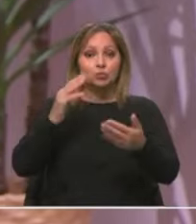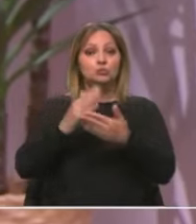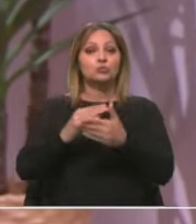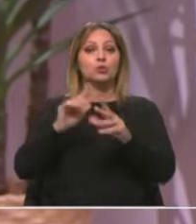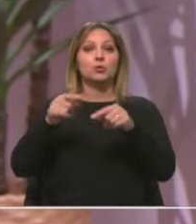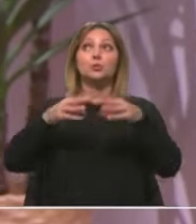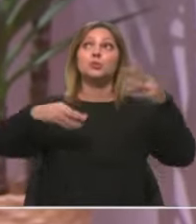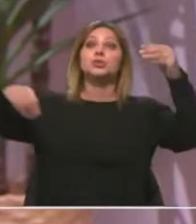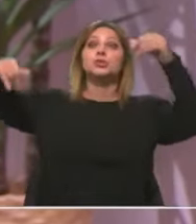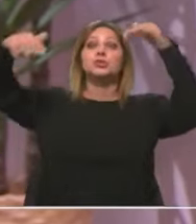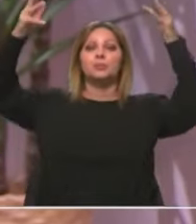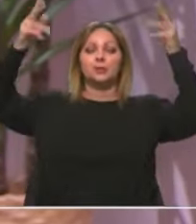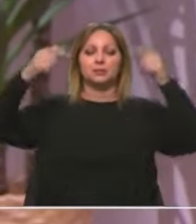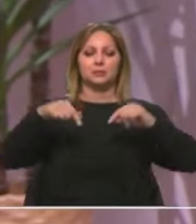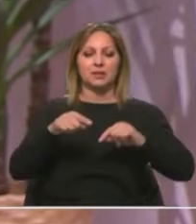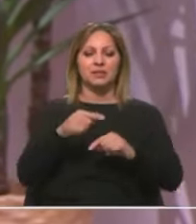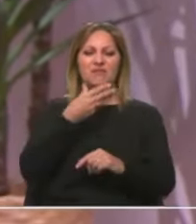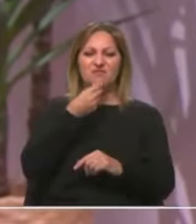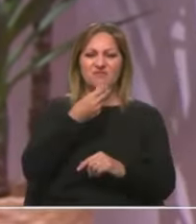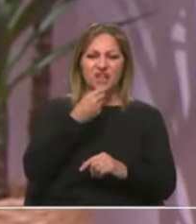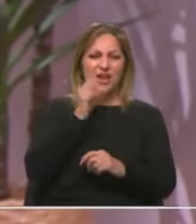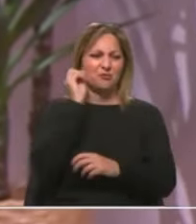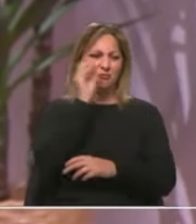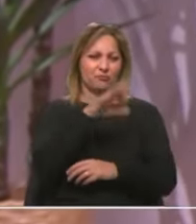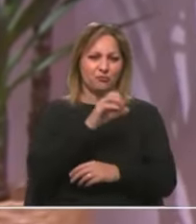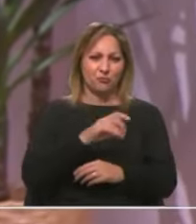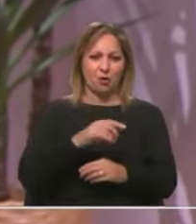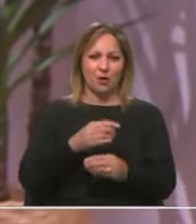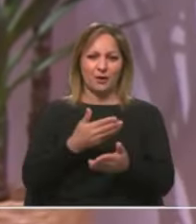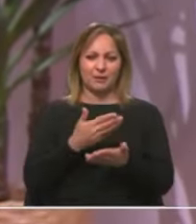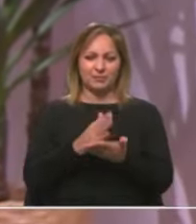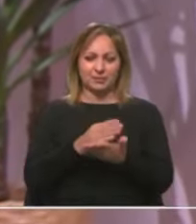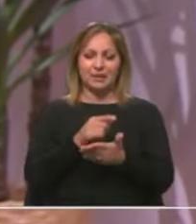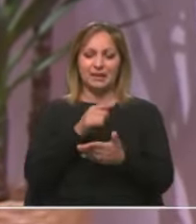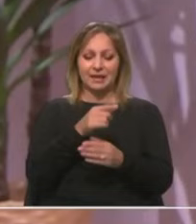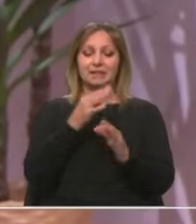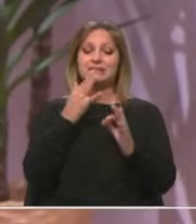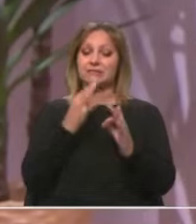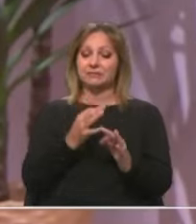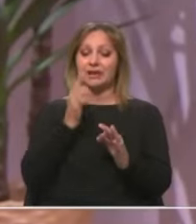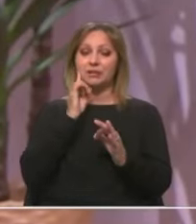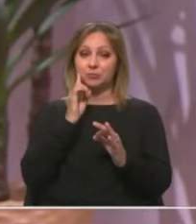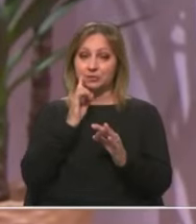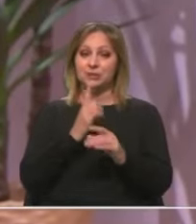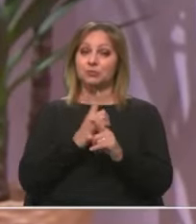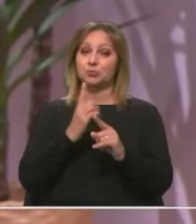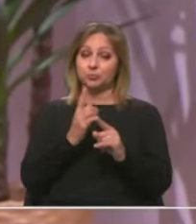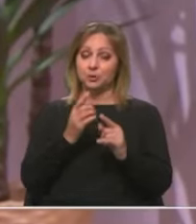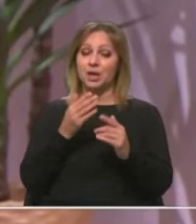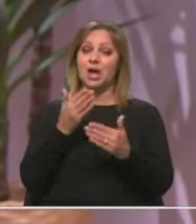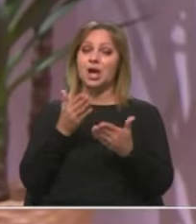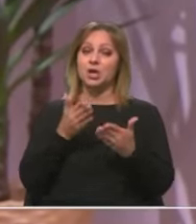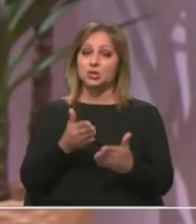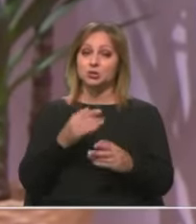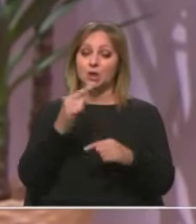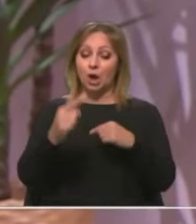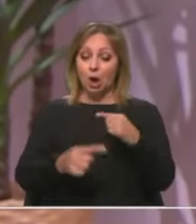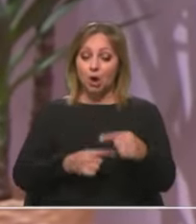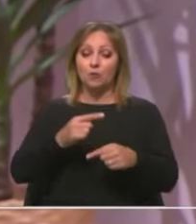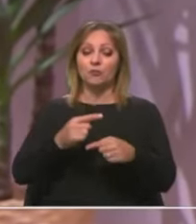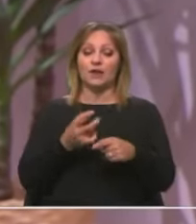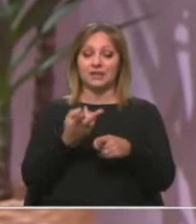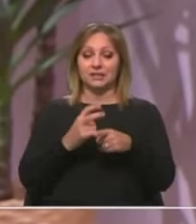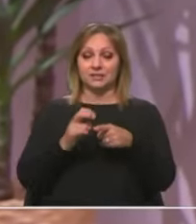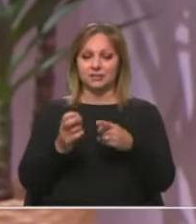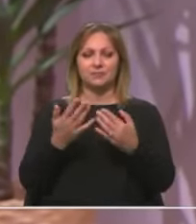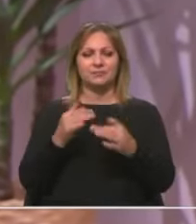portanto, coisas velhas fora, usadas, isso é muito importante porque renova realmente, a energia. Mas